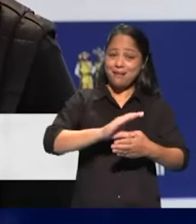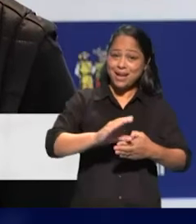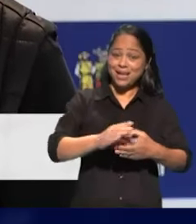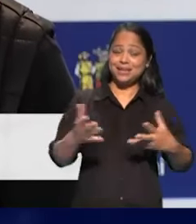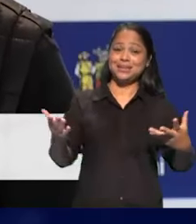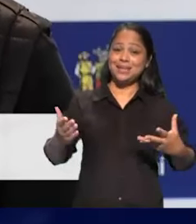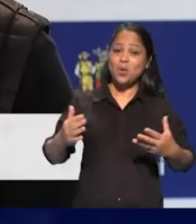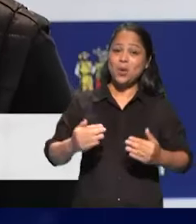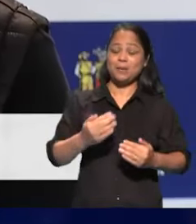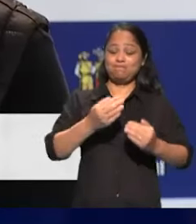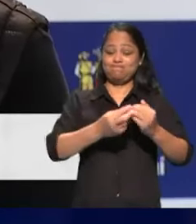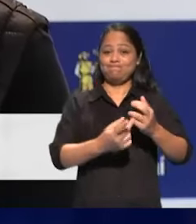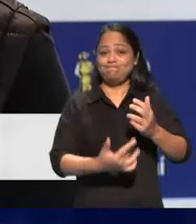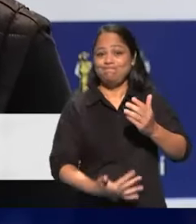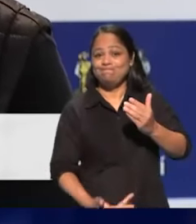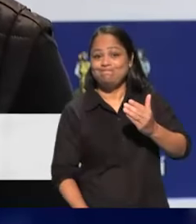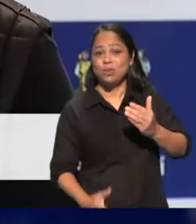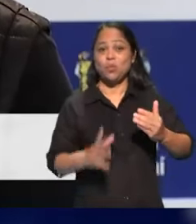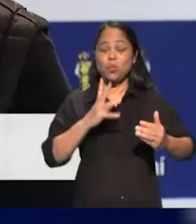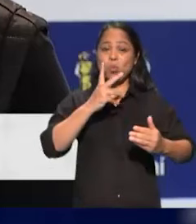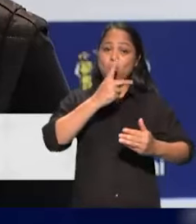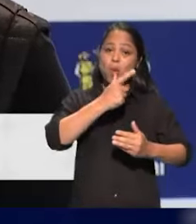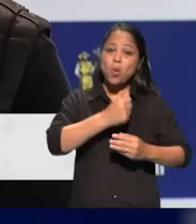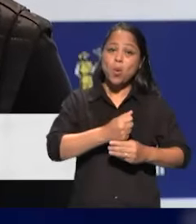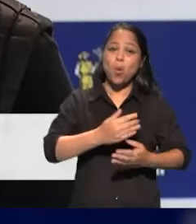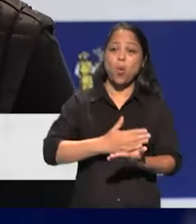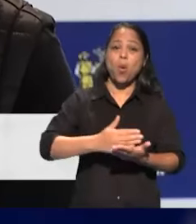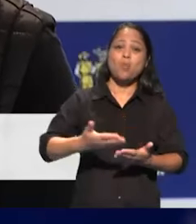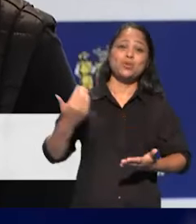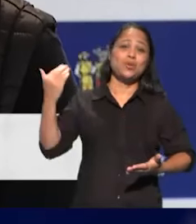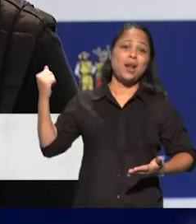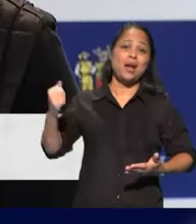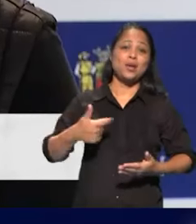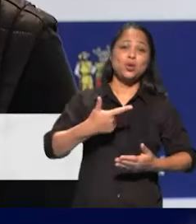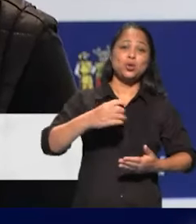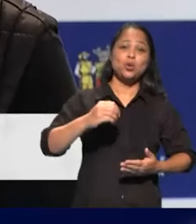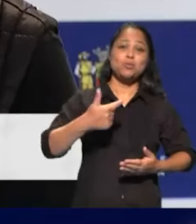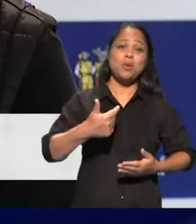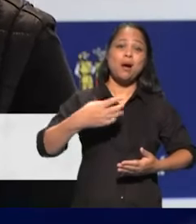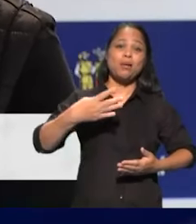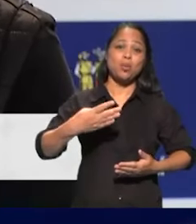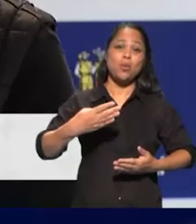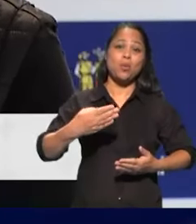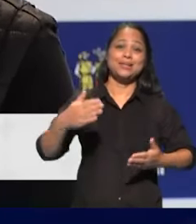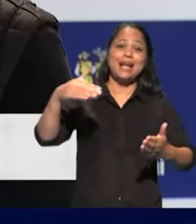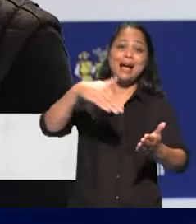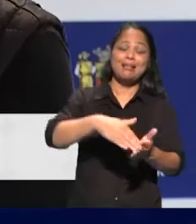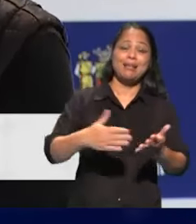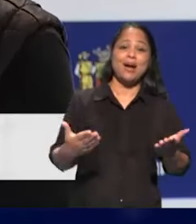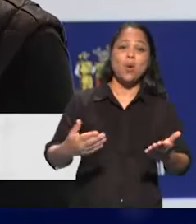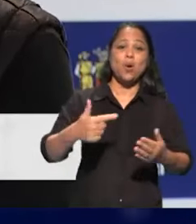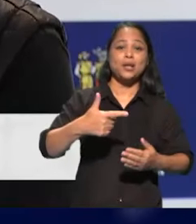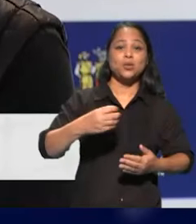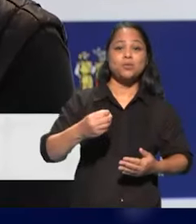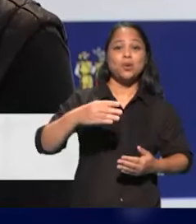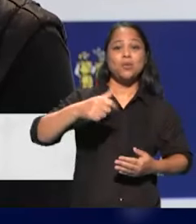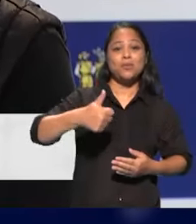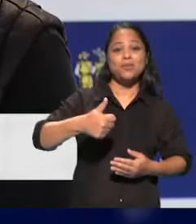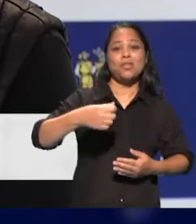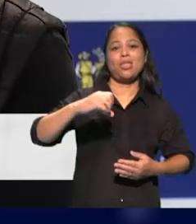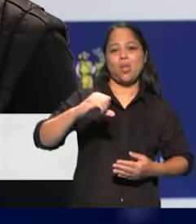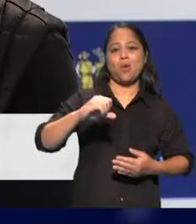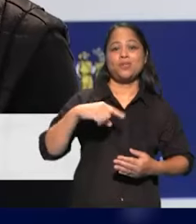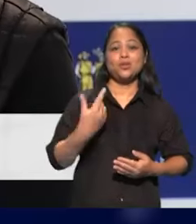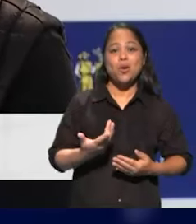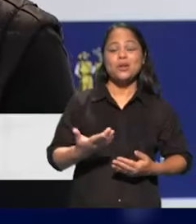agora que foi de 2014 até 2019 basicamente e nós já estamos acostumados a trabalhar mais apertados